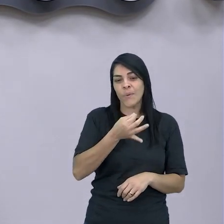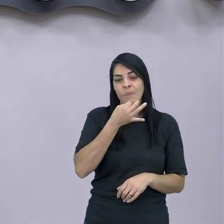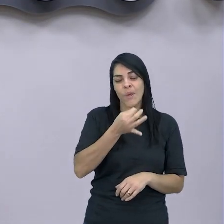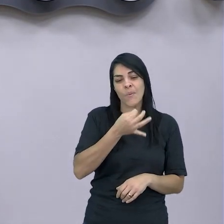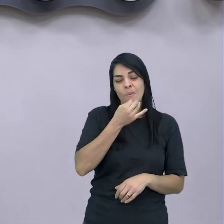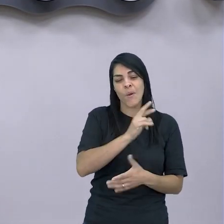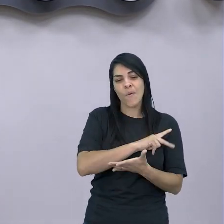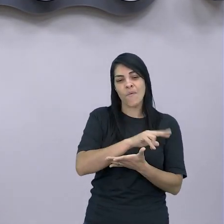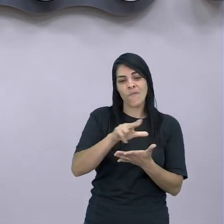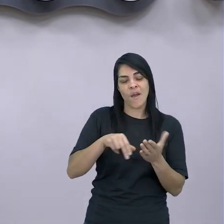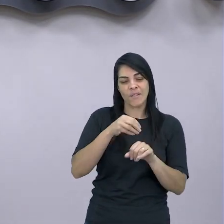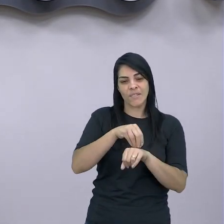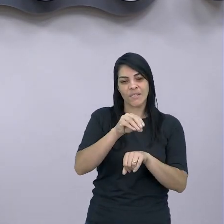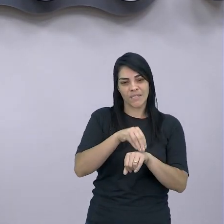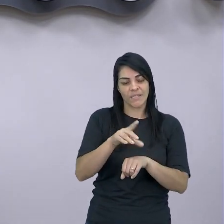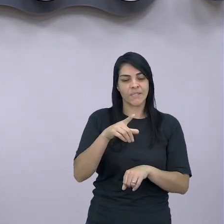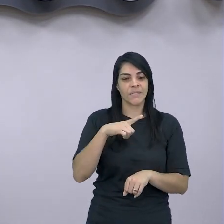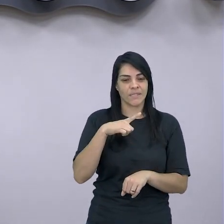professor